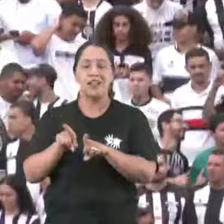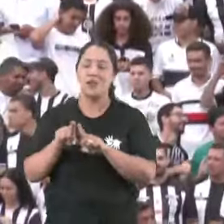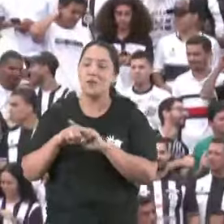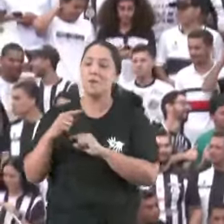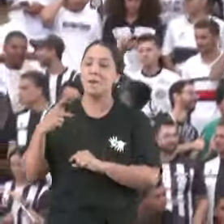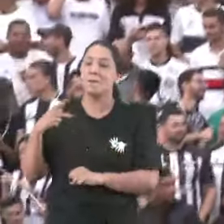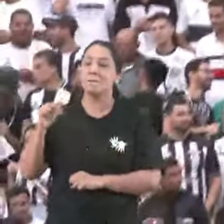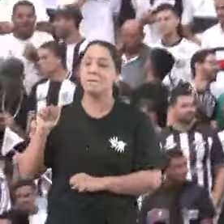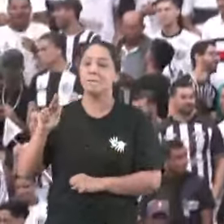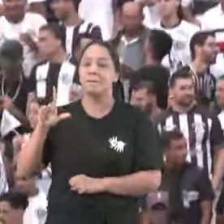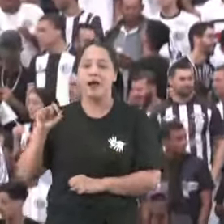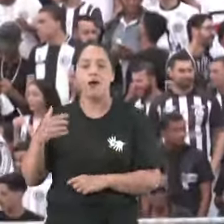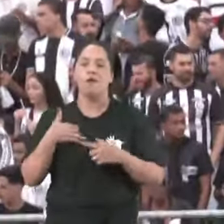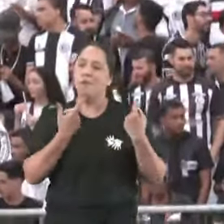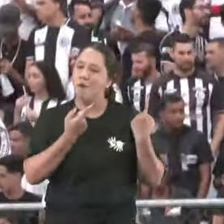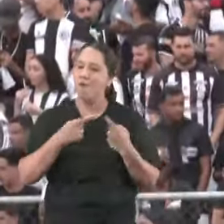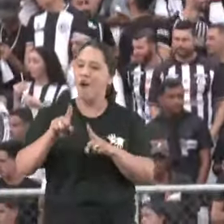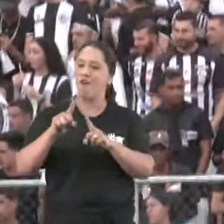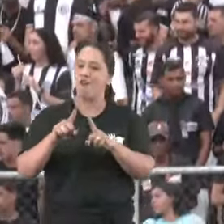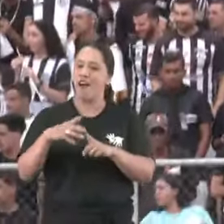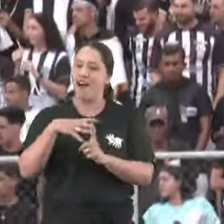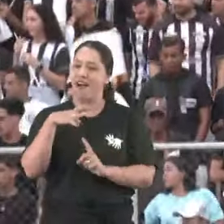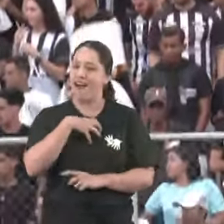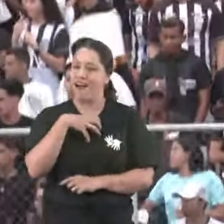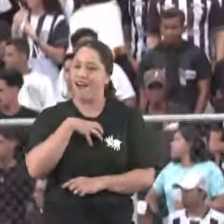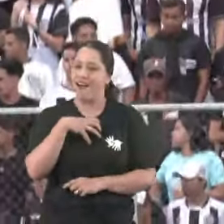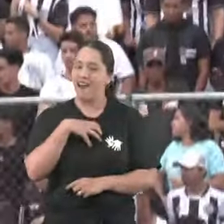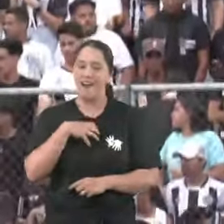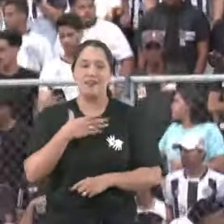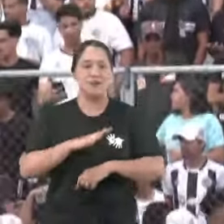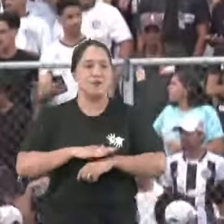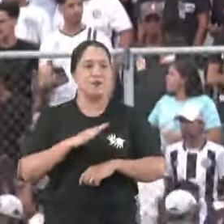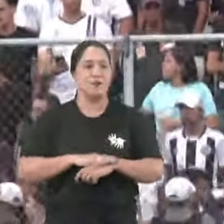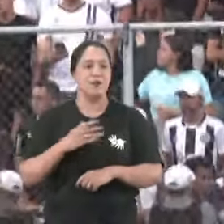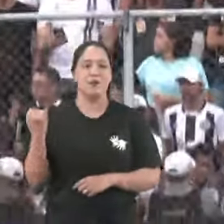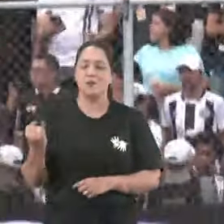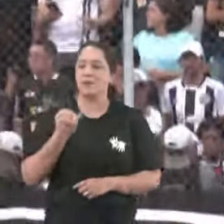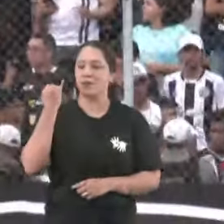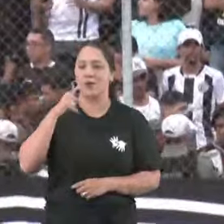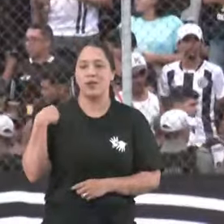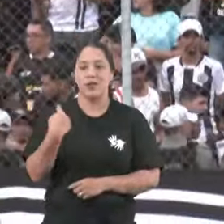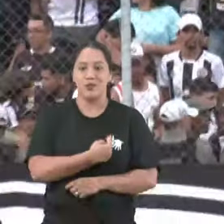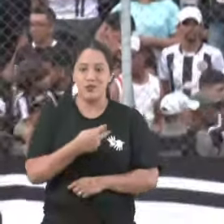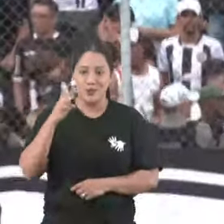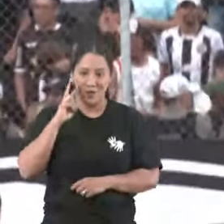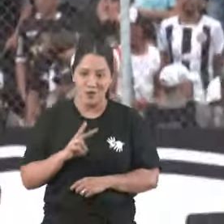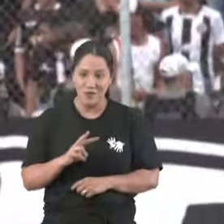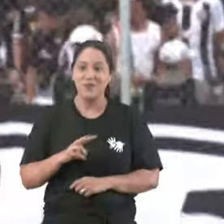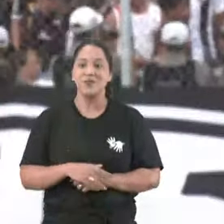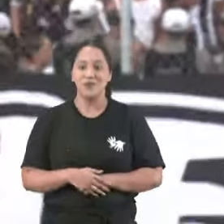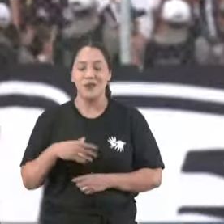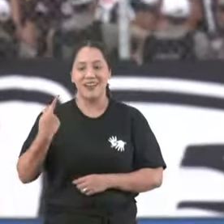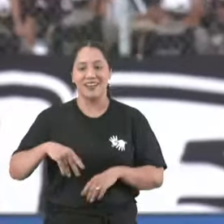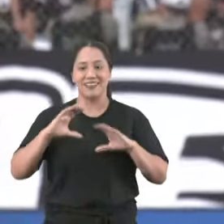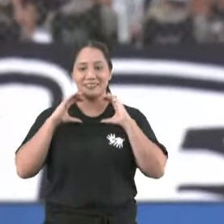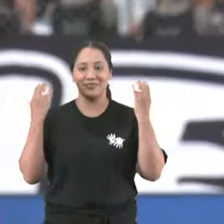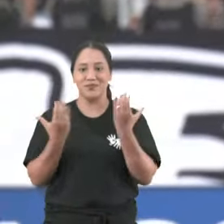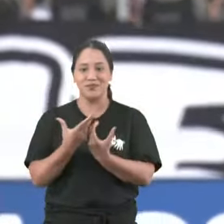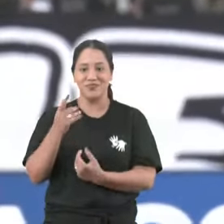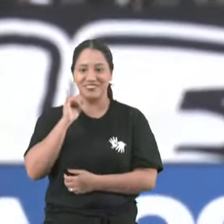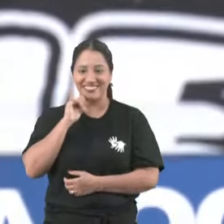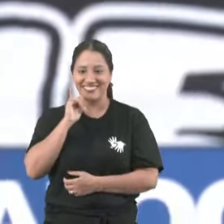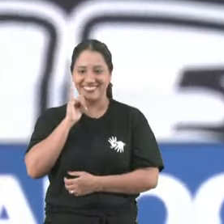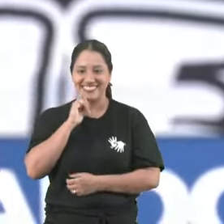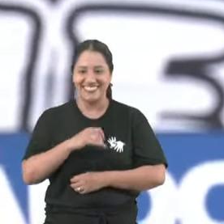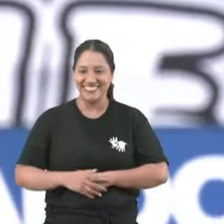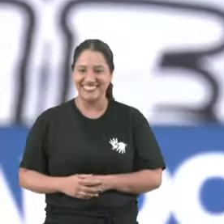ter provocado esse momento tão emocionante que a gente viu aqui no estádio Coraci da Mata Fonseca. É isso,